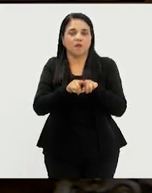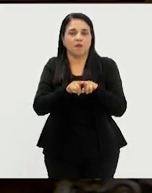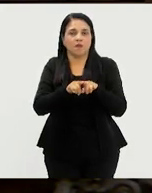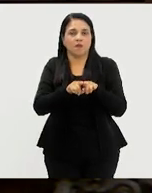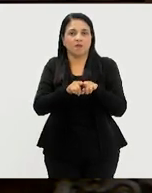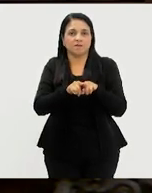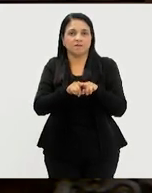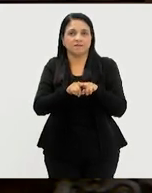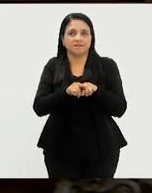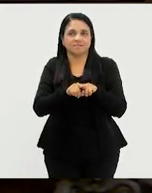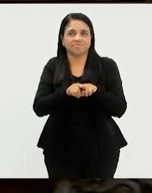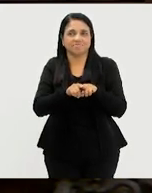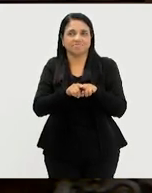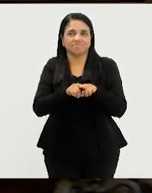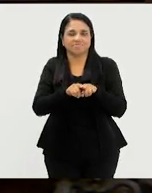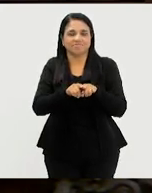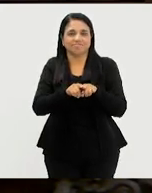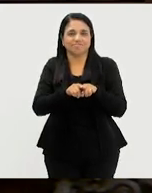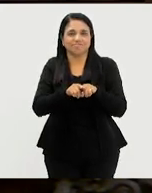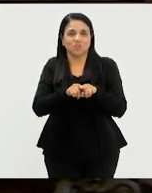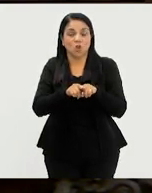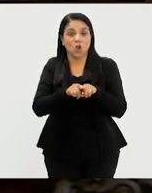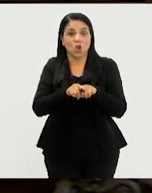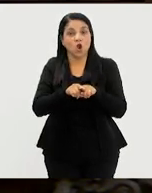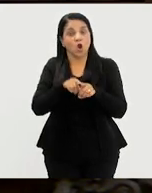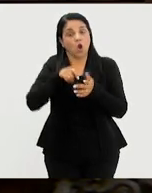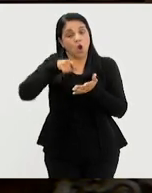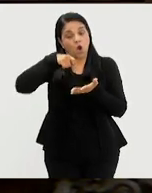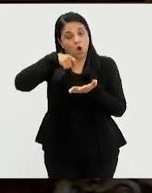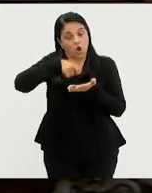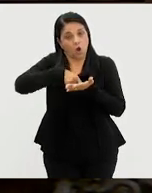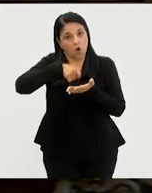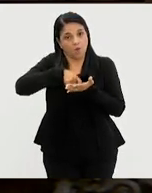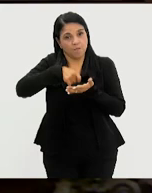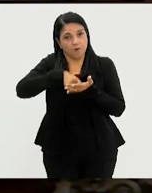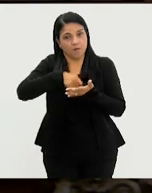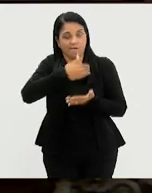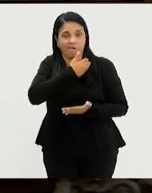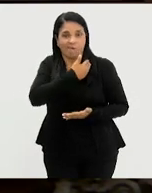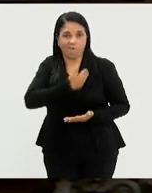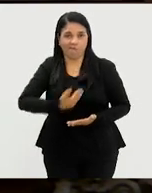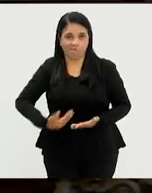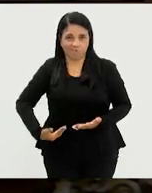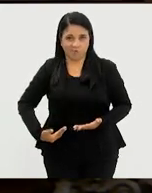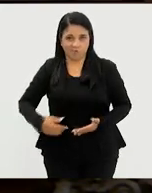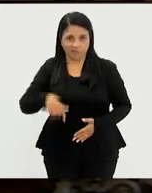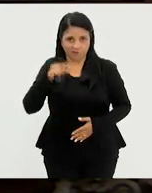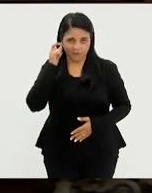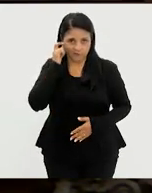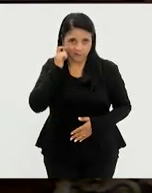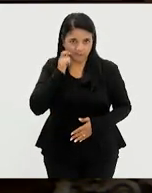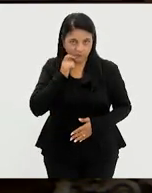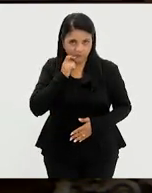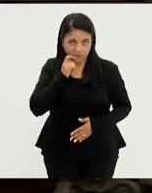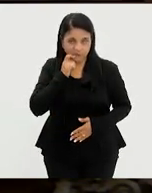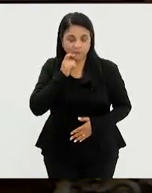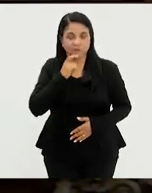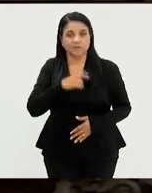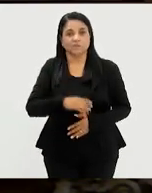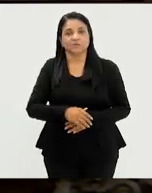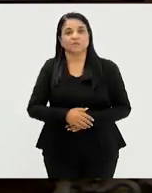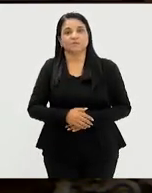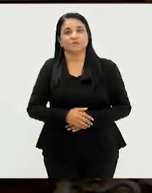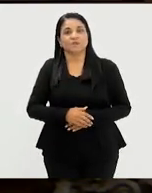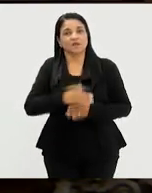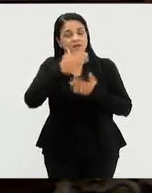fazer aqui uma cobrança ao nosso governador do Estado do Rio de Janeiro Cláudio Castro agradecer